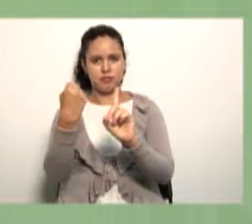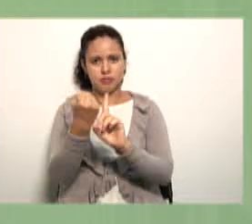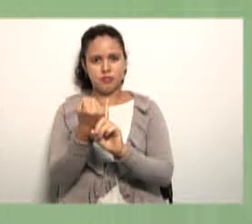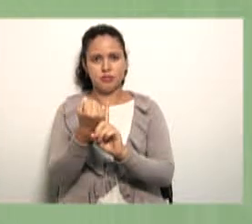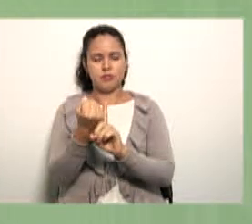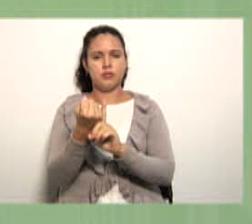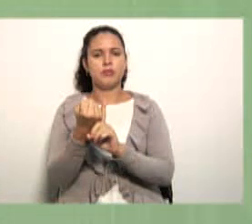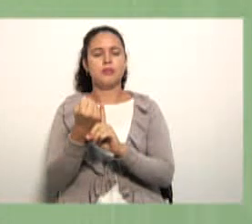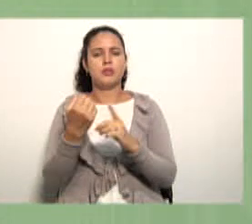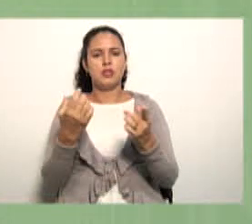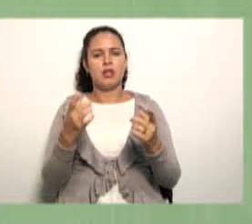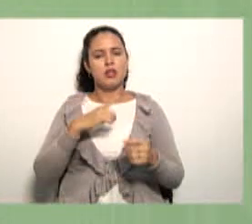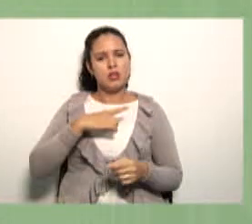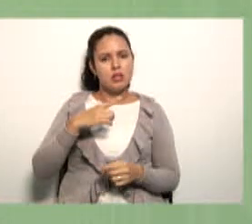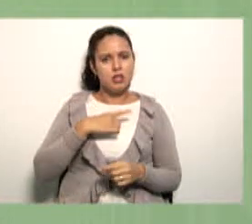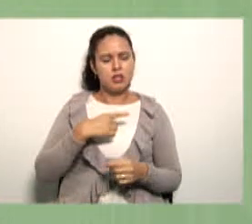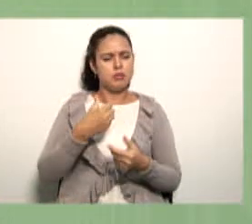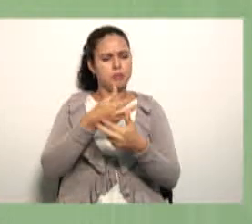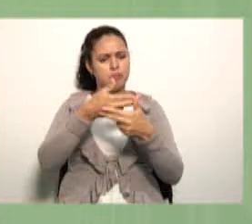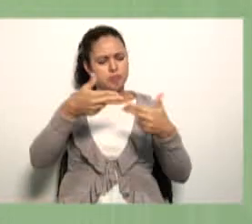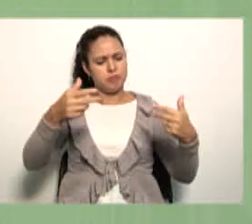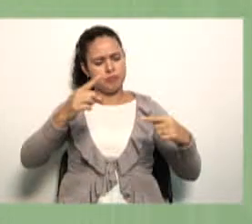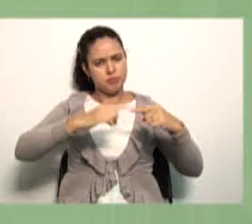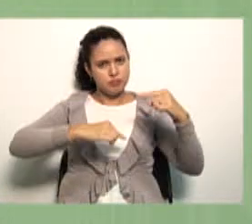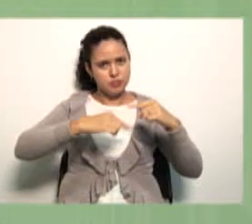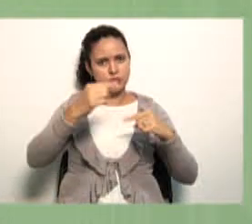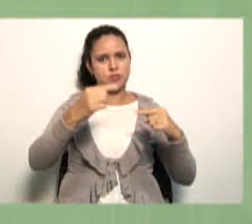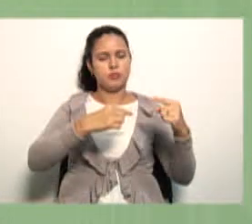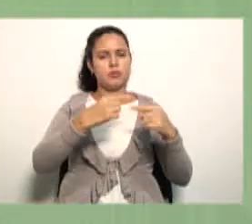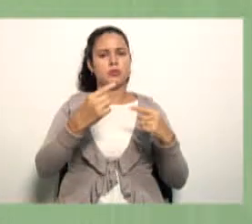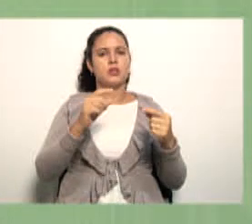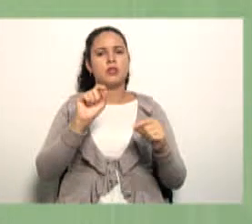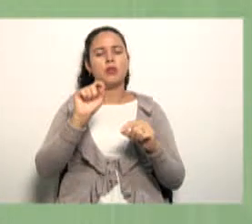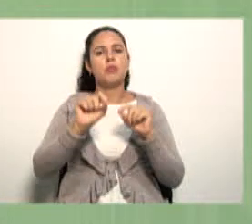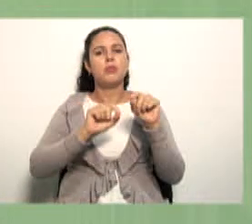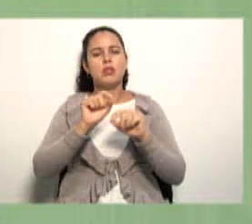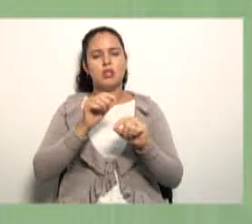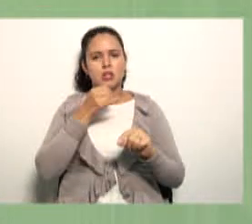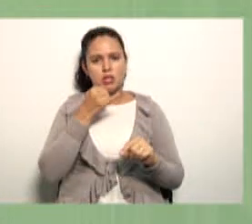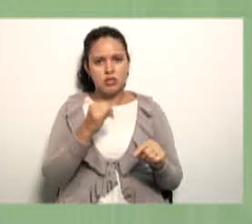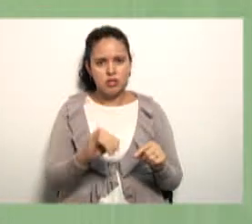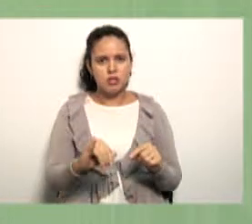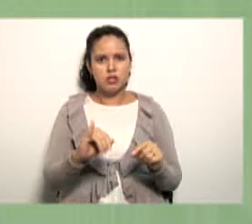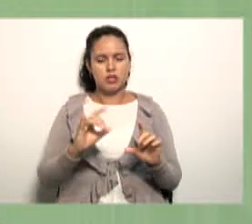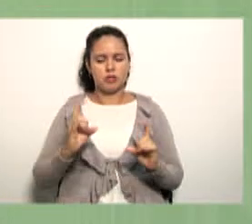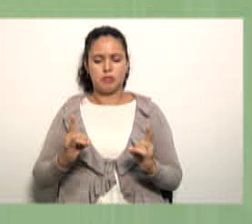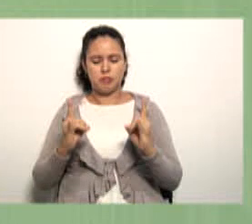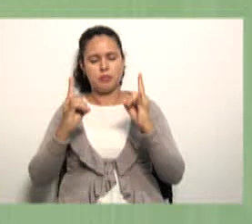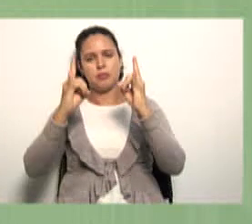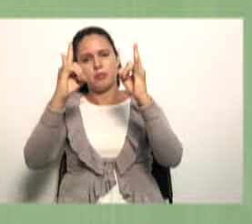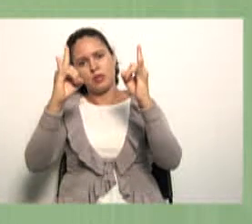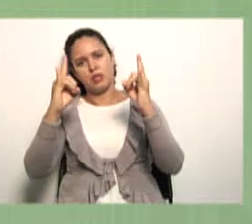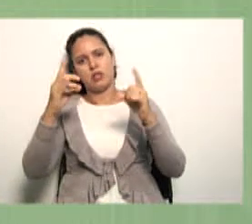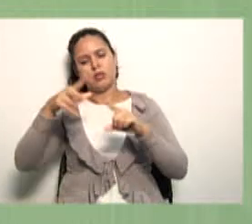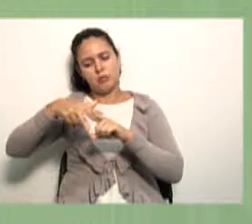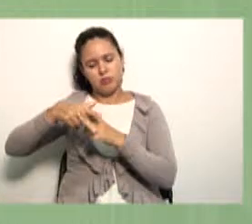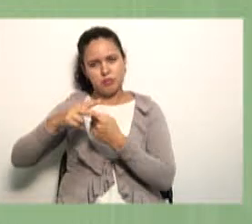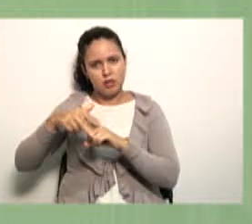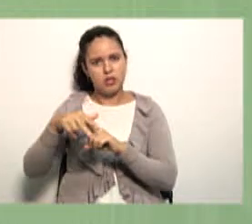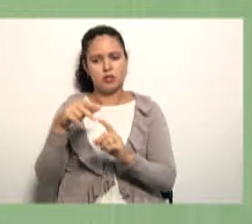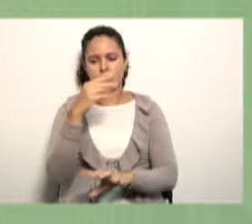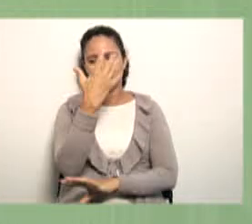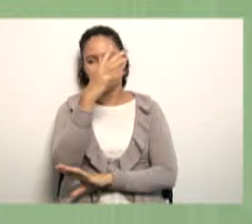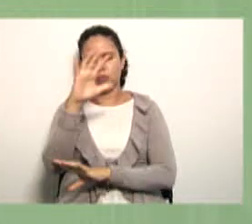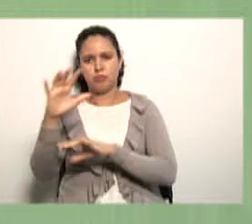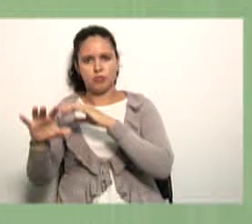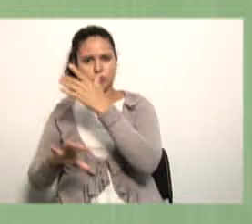recursos produtivos. Energia acumulada, máquinas e equipamentos, prédios e instalações, recursos naturais,